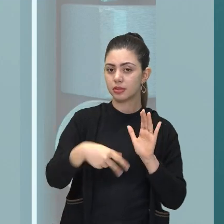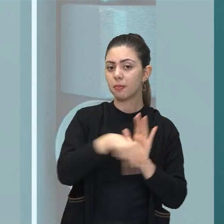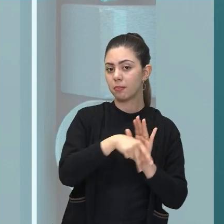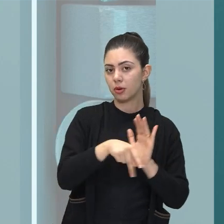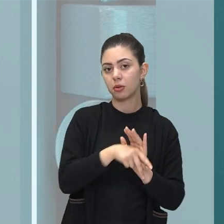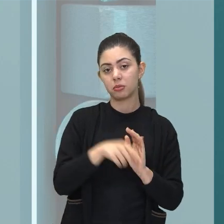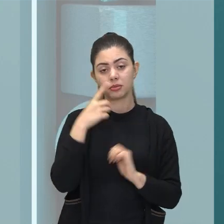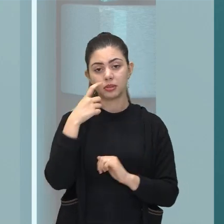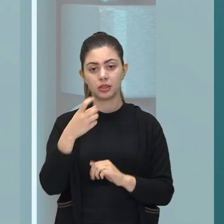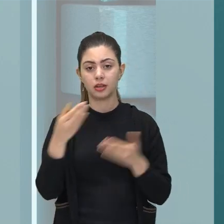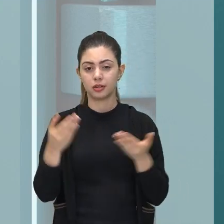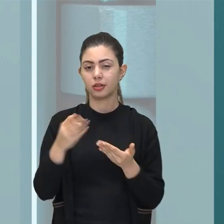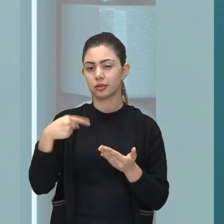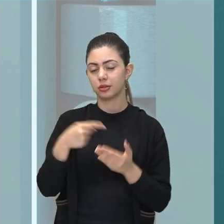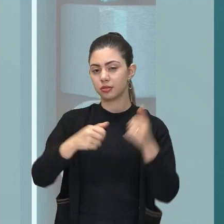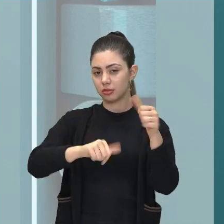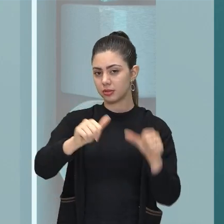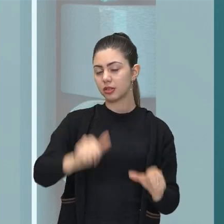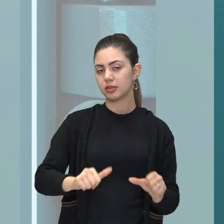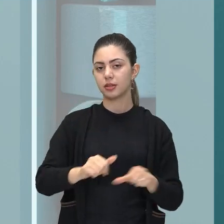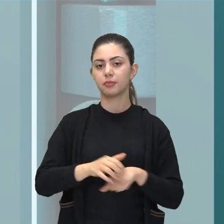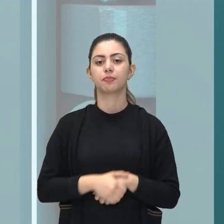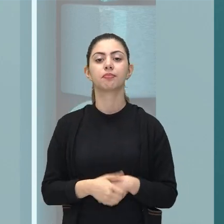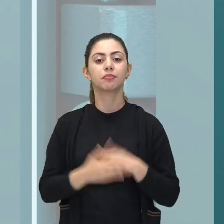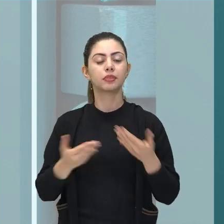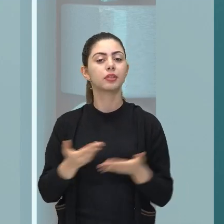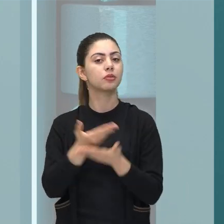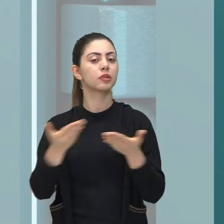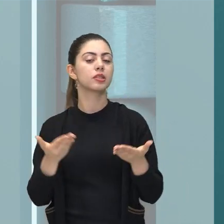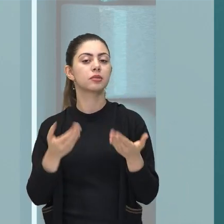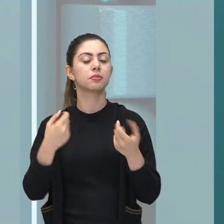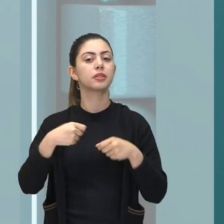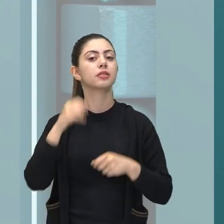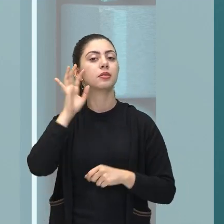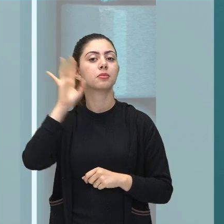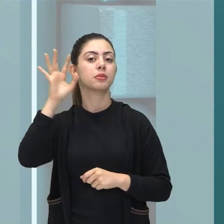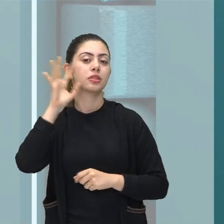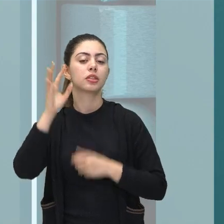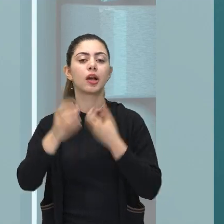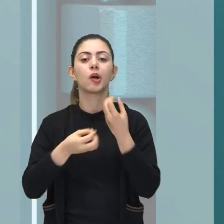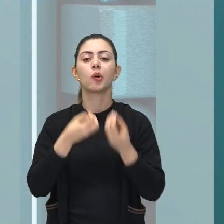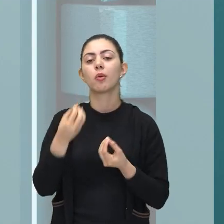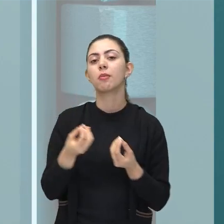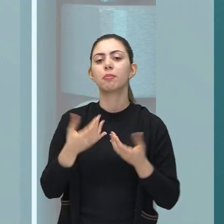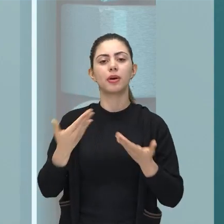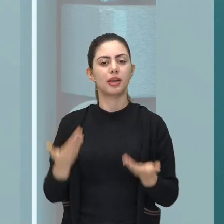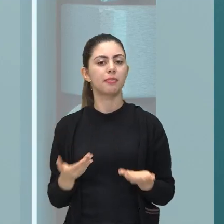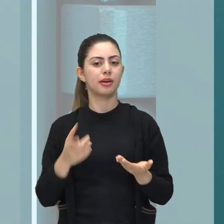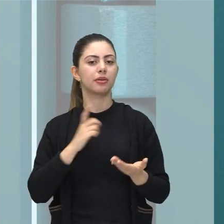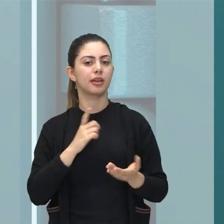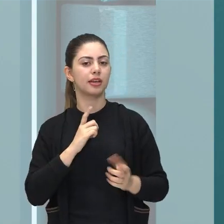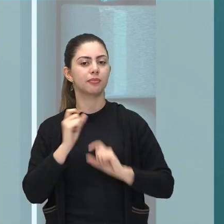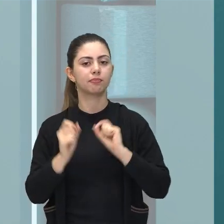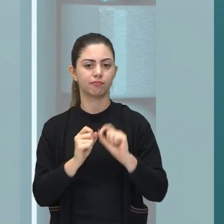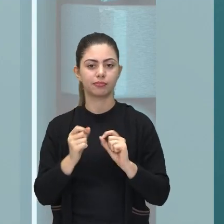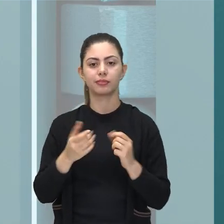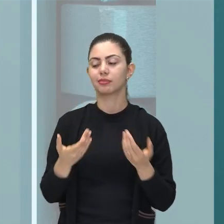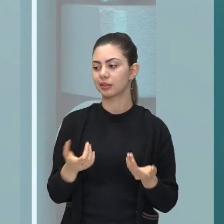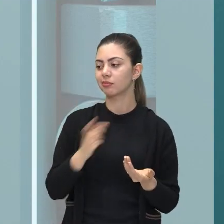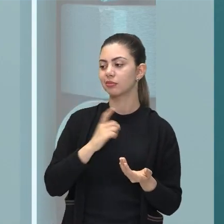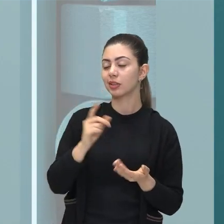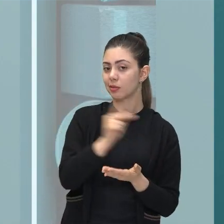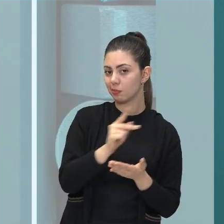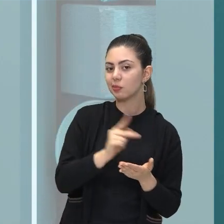vai dar uma olhadinha, e é bom que vocês já comecem a pensar que todo poema quer te dizer alguma coisa, mesmo que